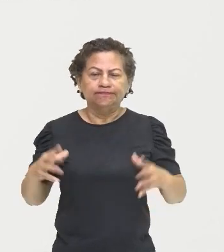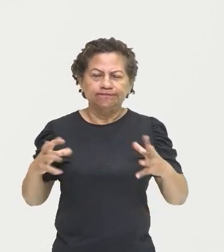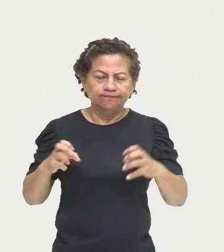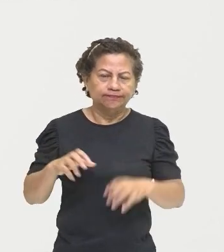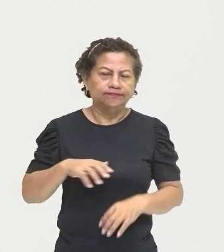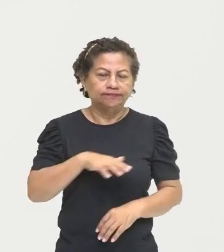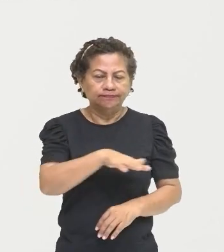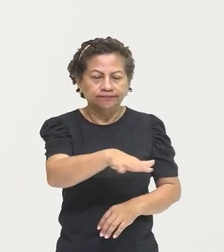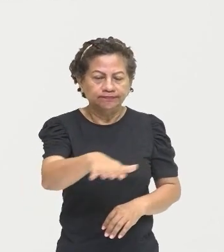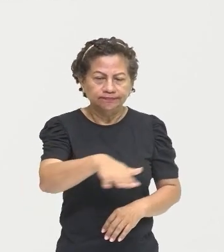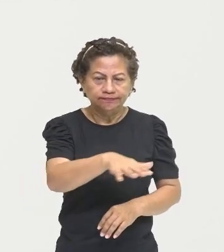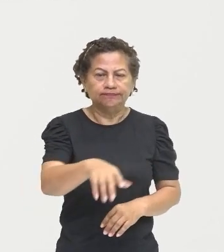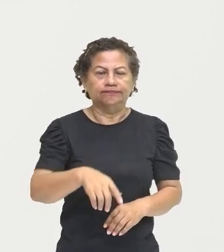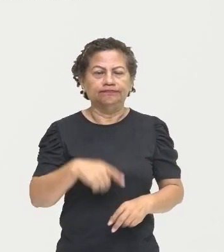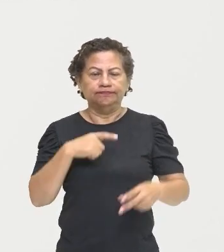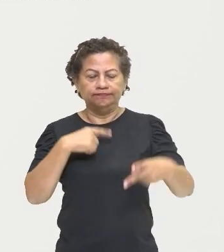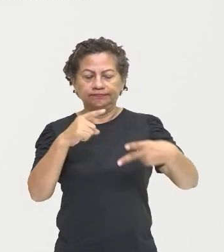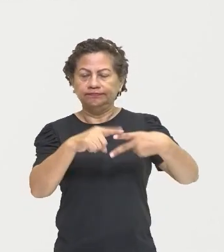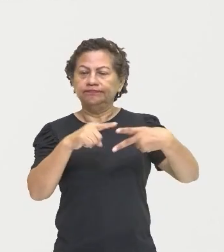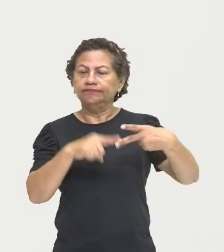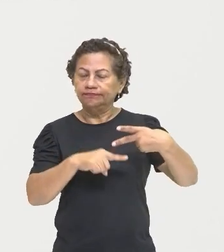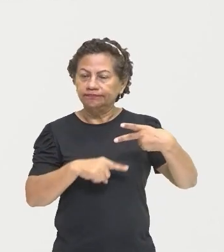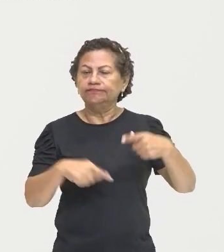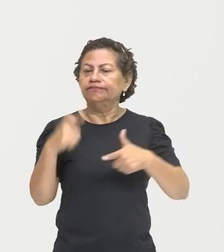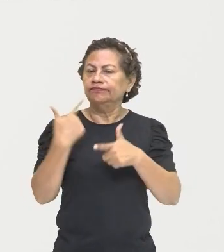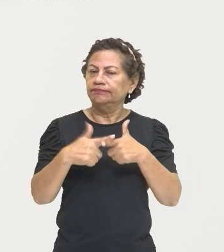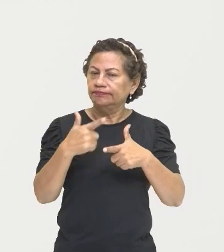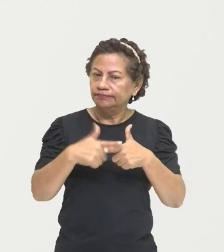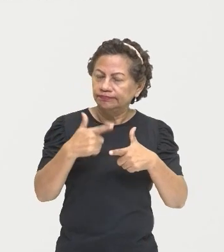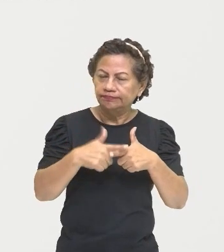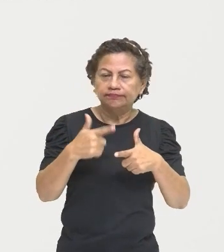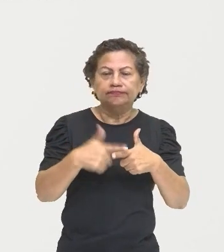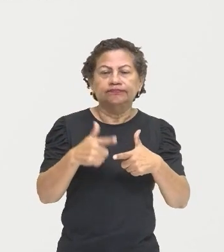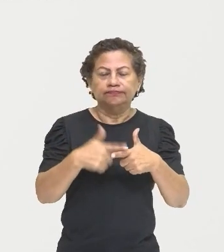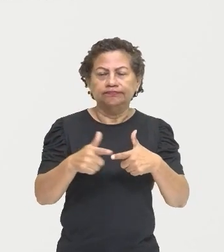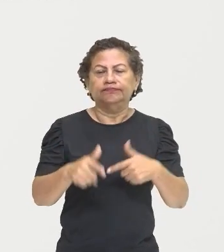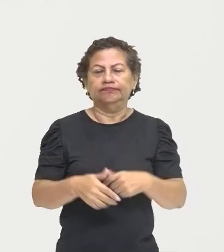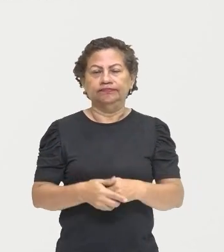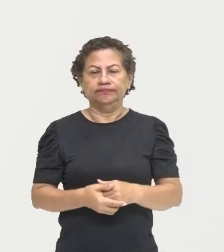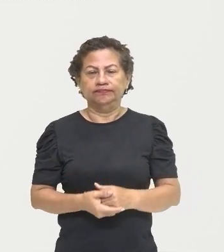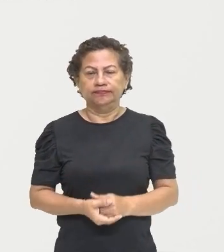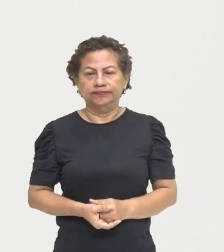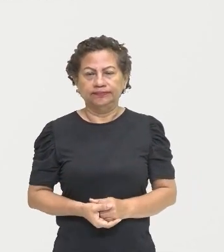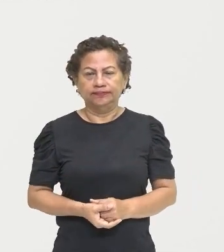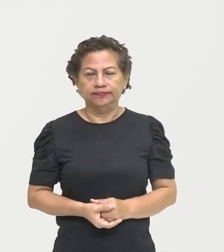Destaco aqui dois que foram bem emblemáticos e foram assim, bastante